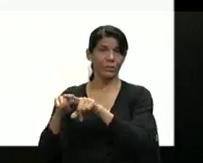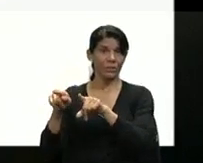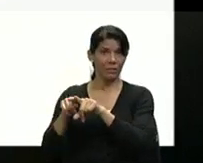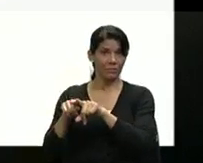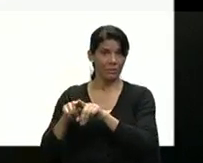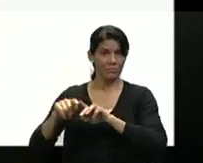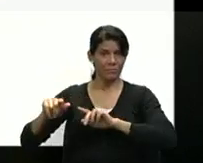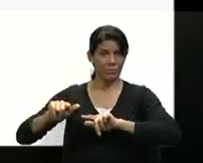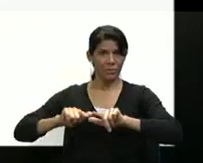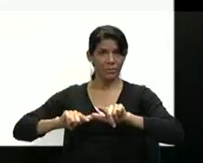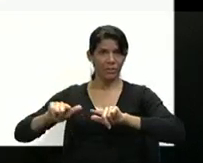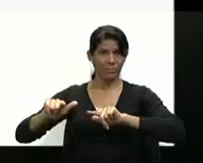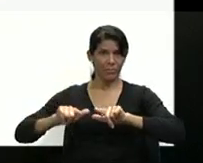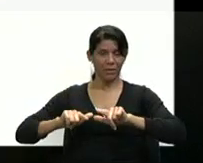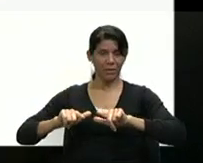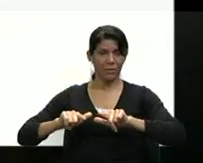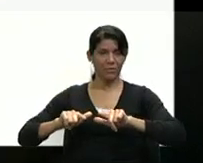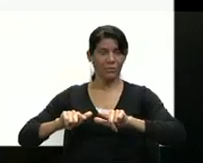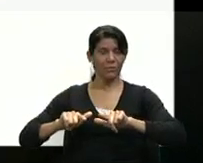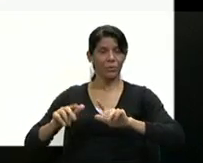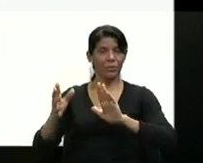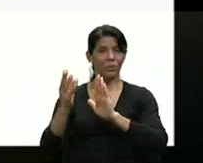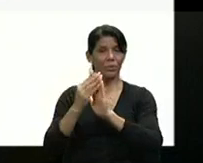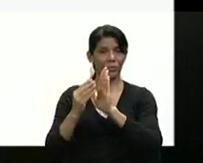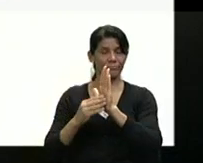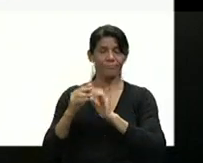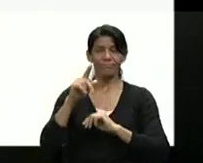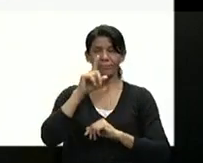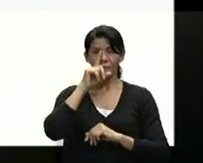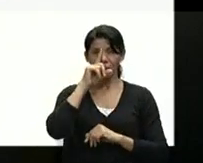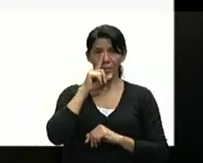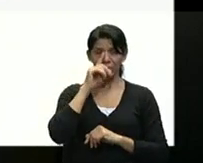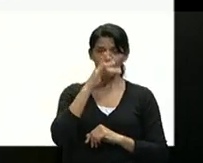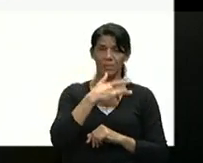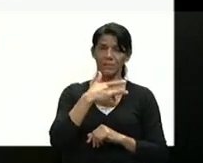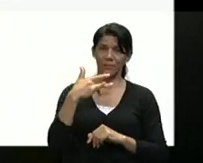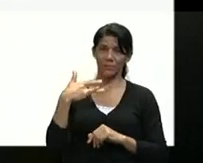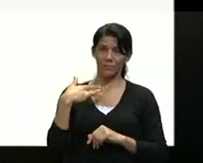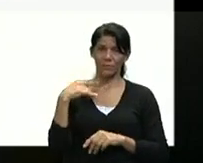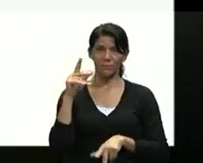de serviços que colocam em risco a saúde da